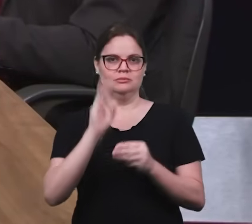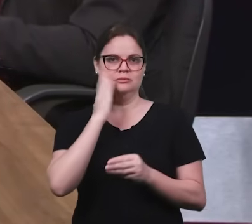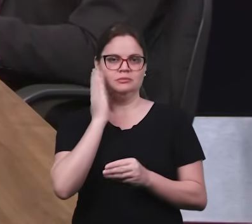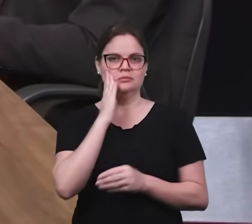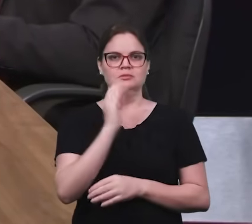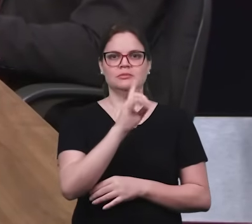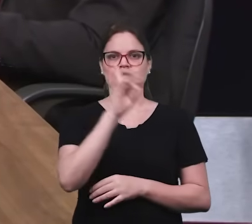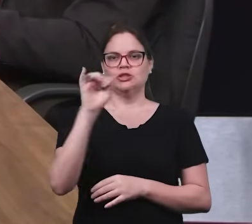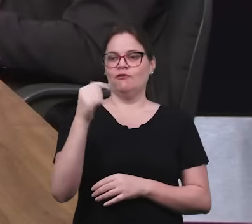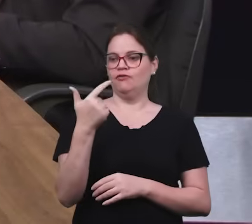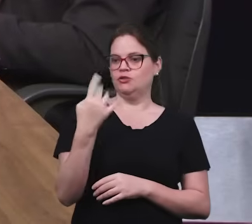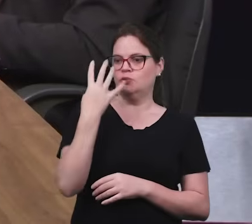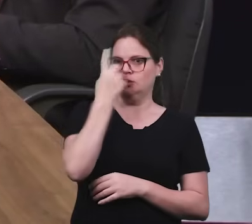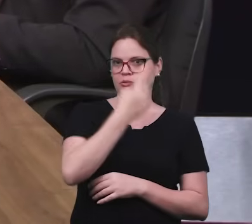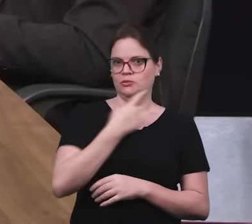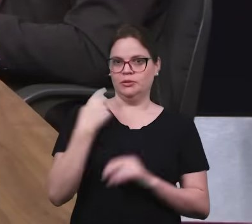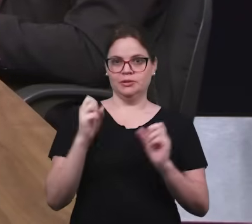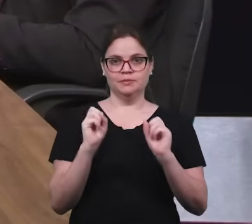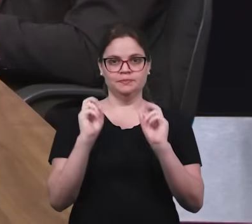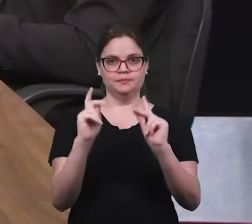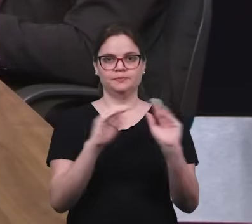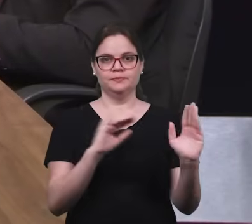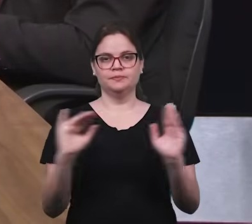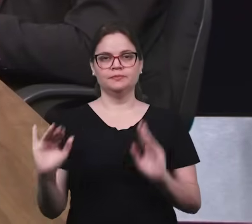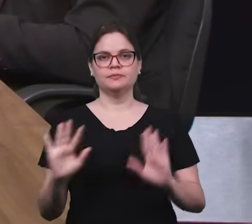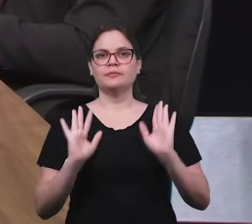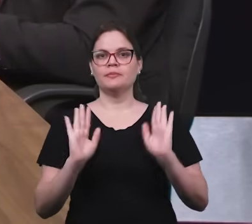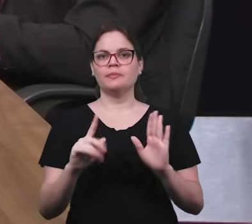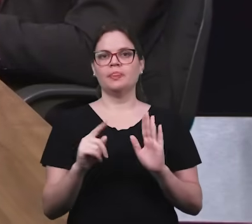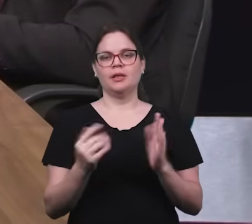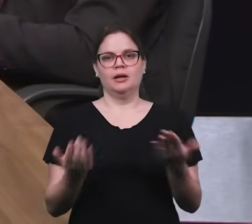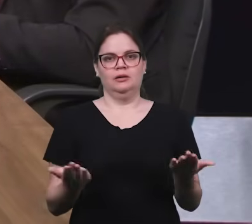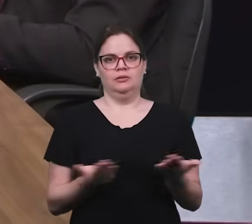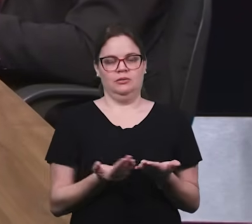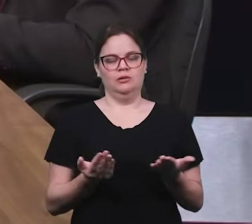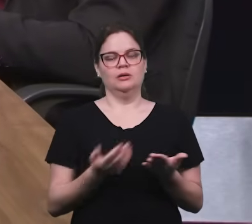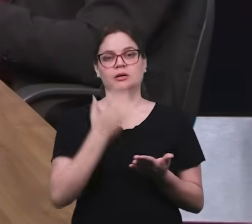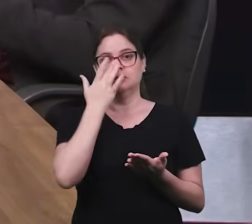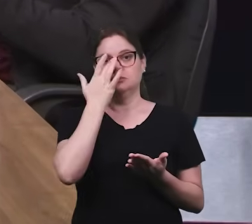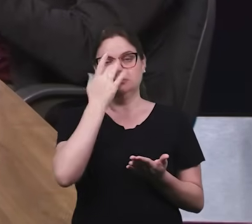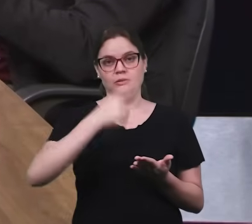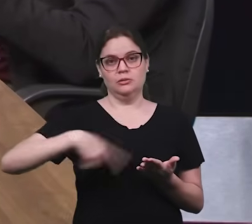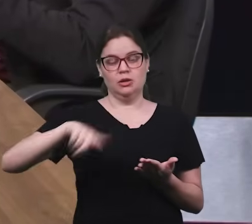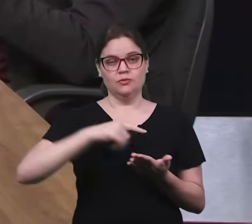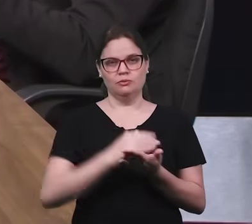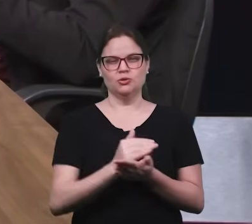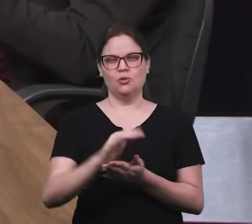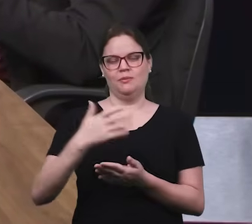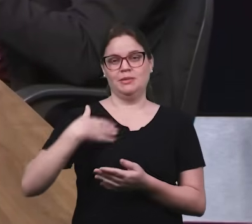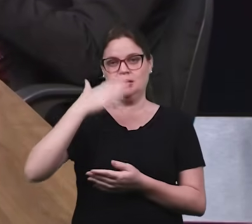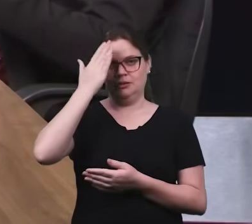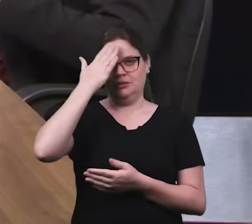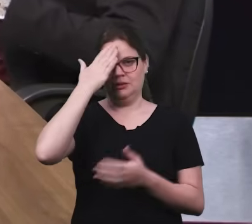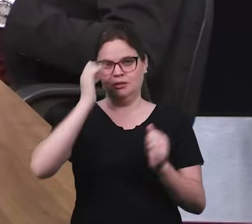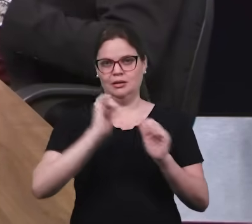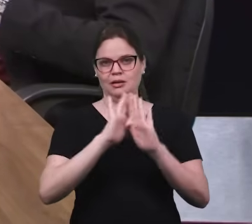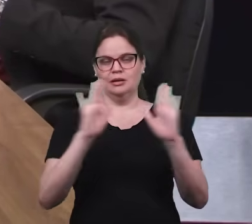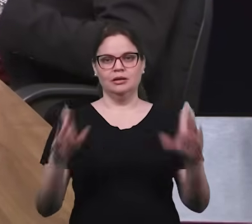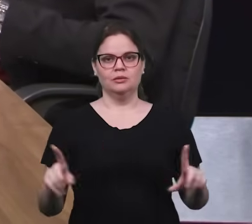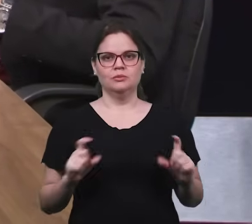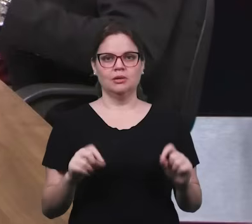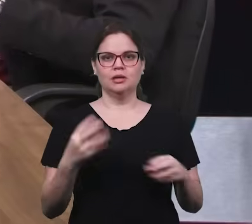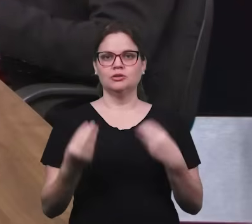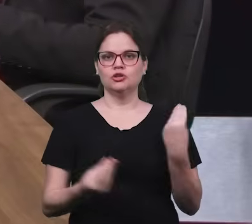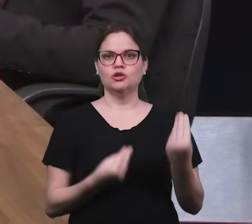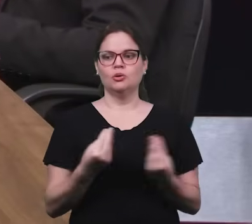horas. Mas aqui, antes da gente entrar especificamente no primeiro dia, é importante a gente trazer à tona toda